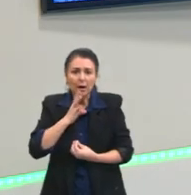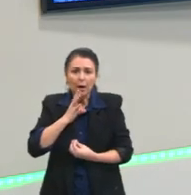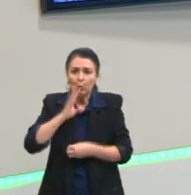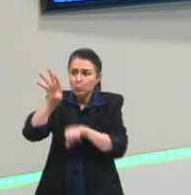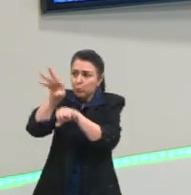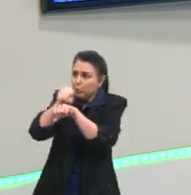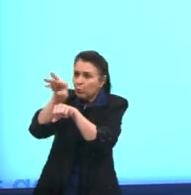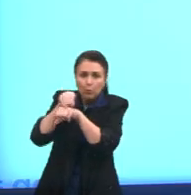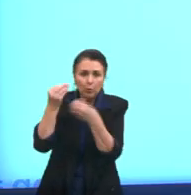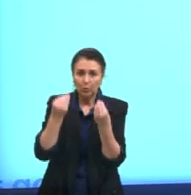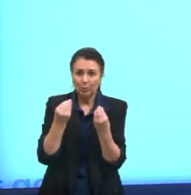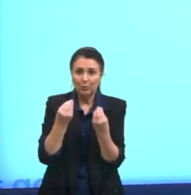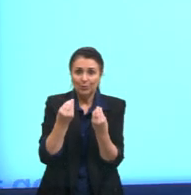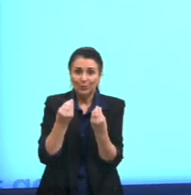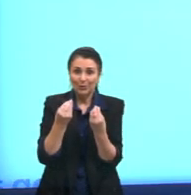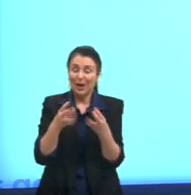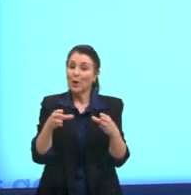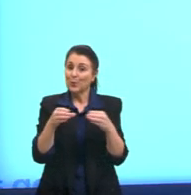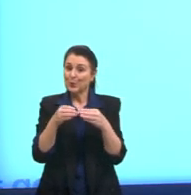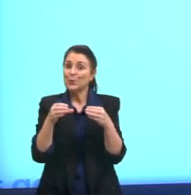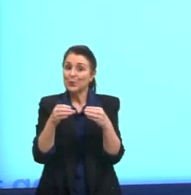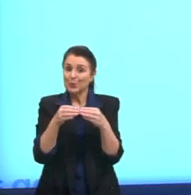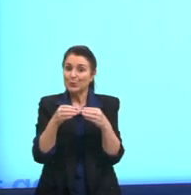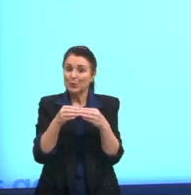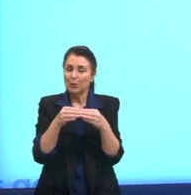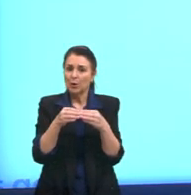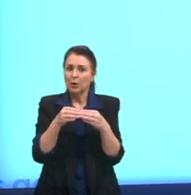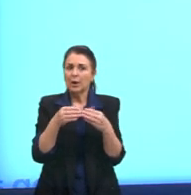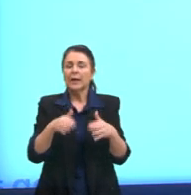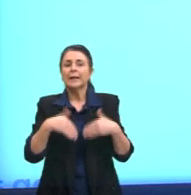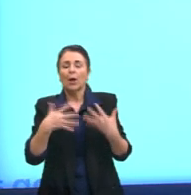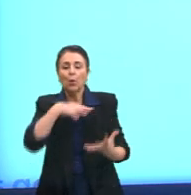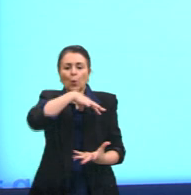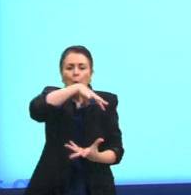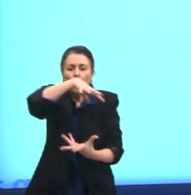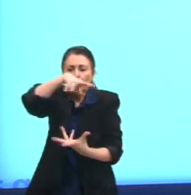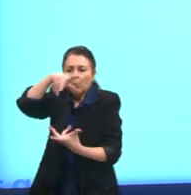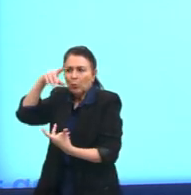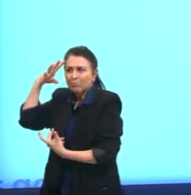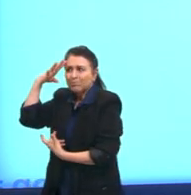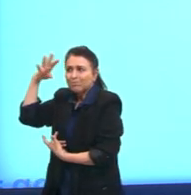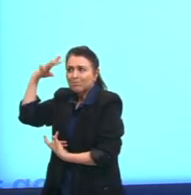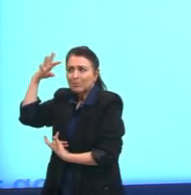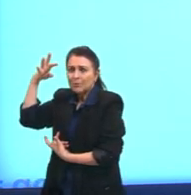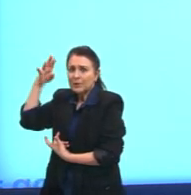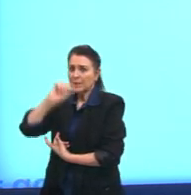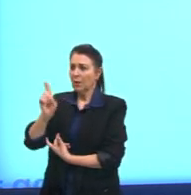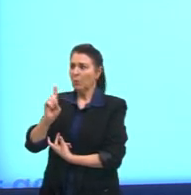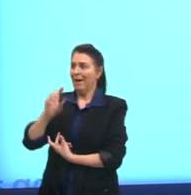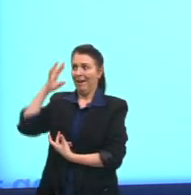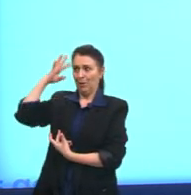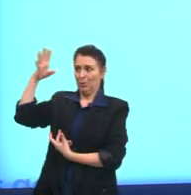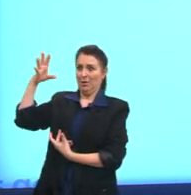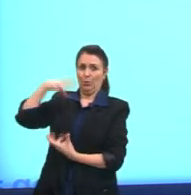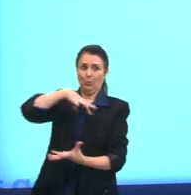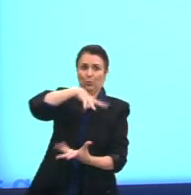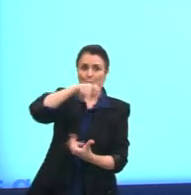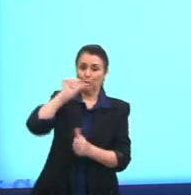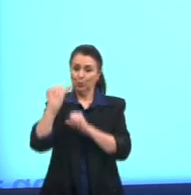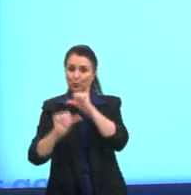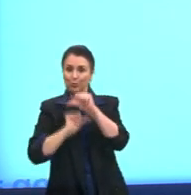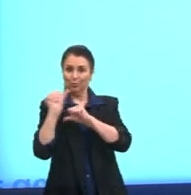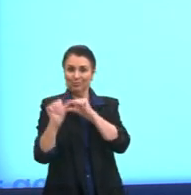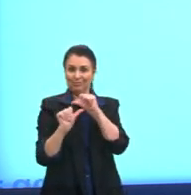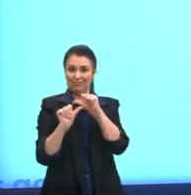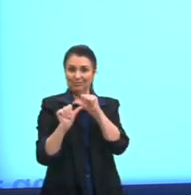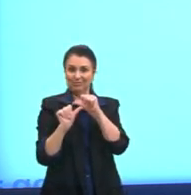é um pensamento desses elétricos aqui então ele fala o mundo da ilusão não é a ilusão do mundo né nós ficarmos apenas